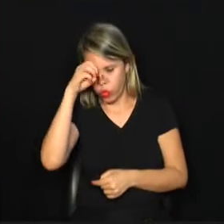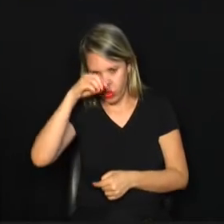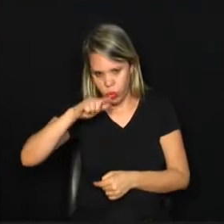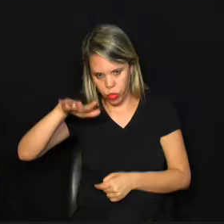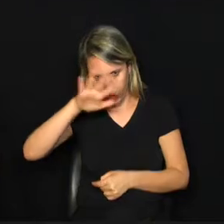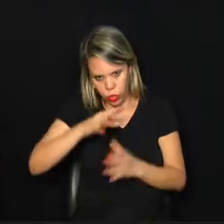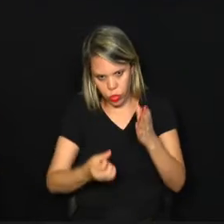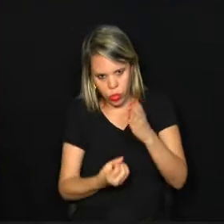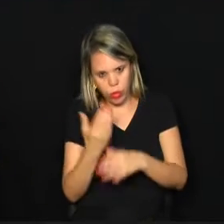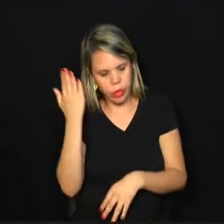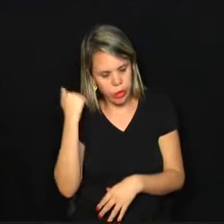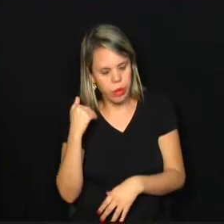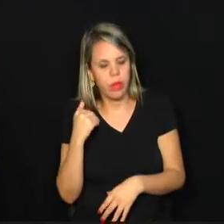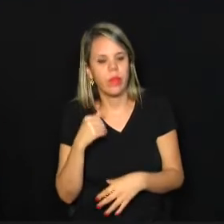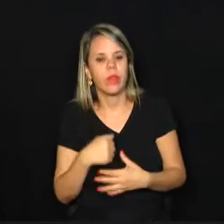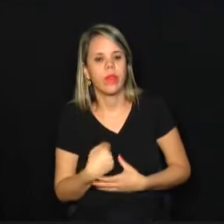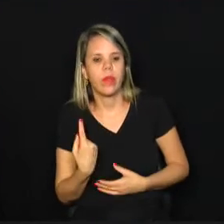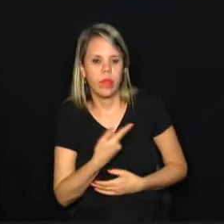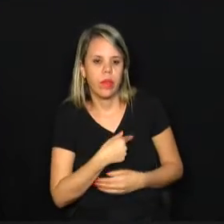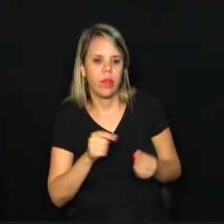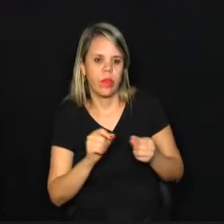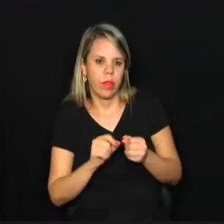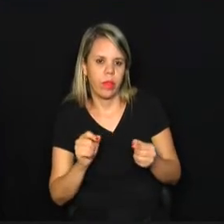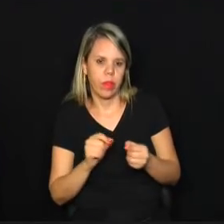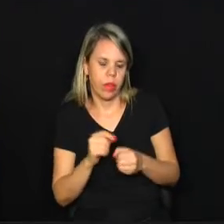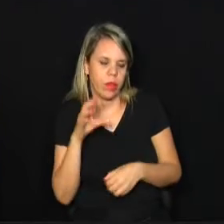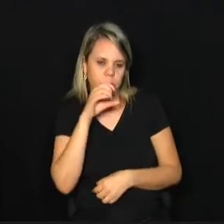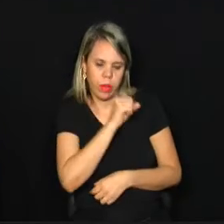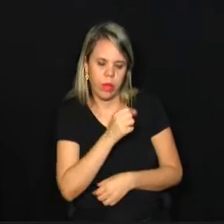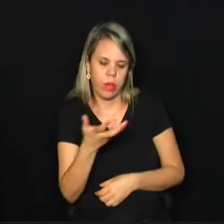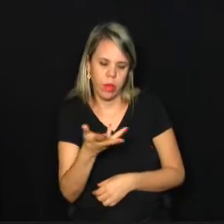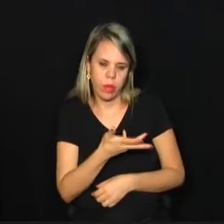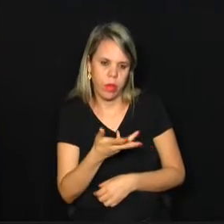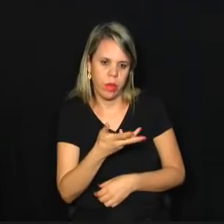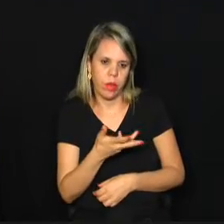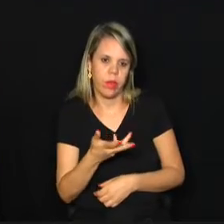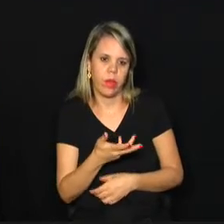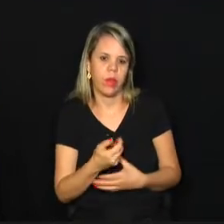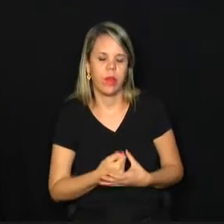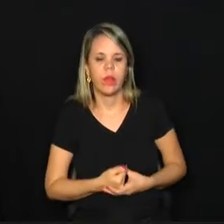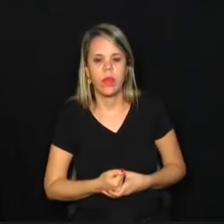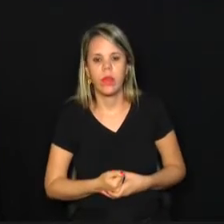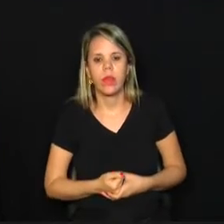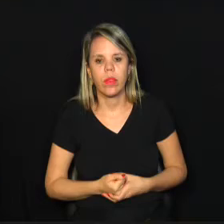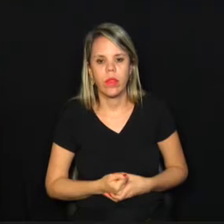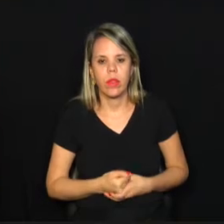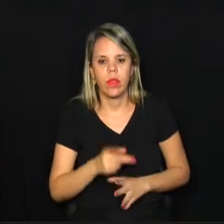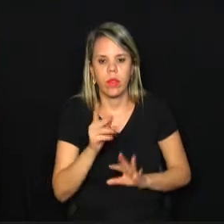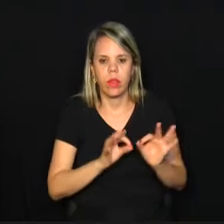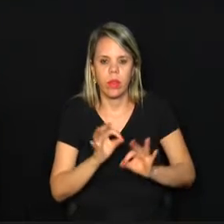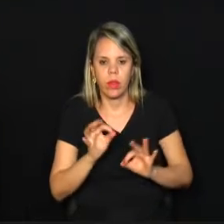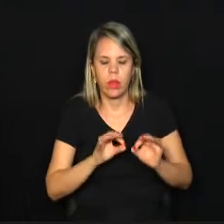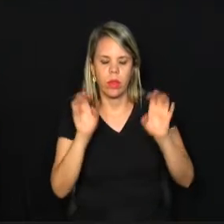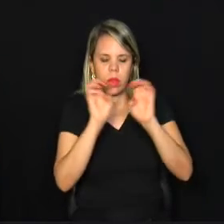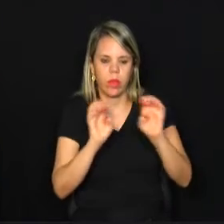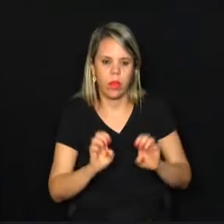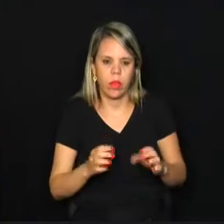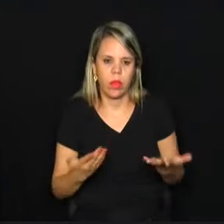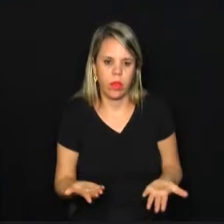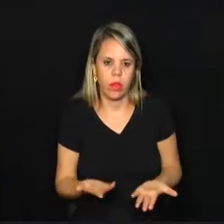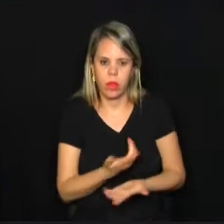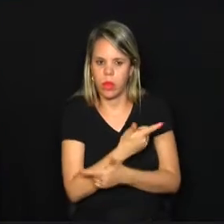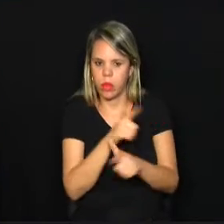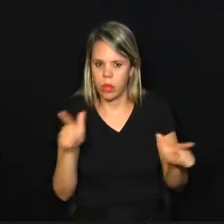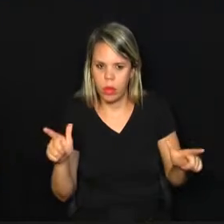Gatti sabe que a gente fez de uma maneira muito rápida, né, no afogadilho, E o planejamento estrutural, a gente não